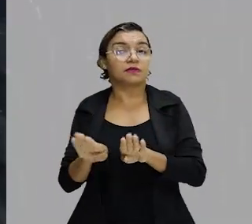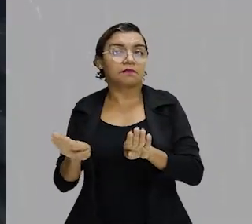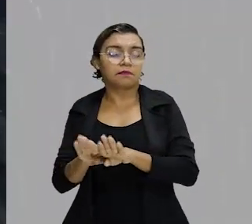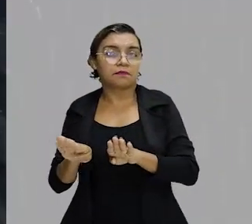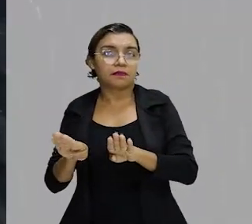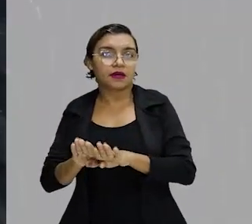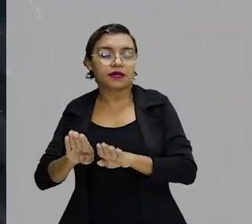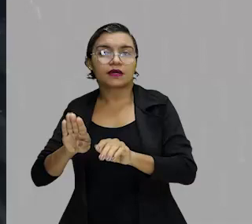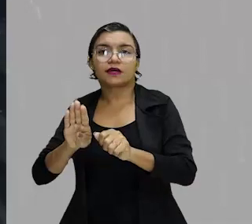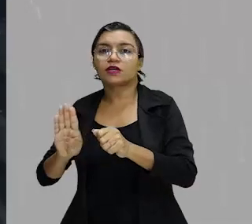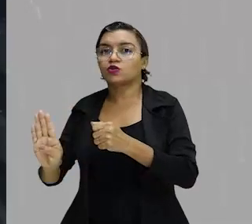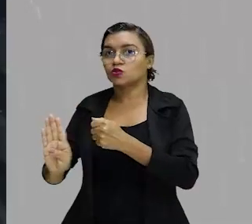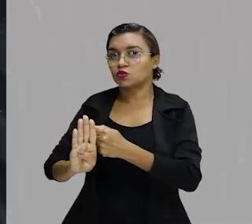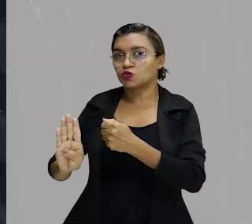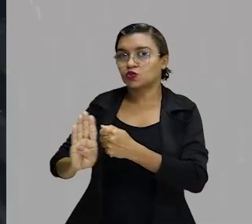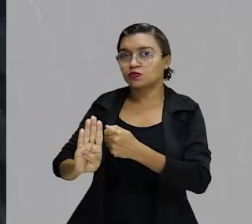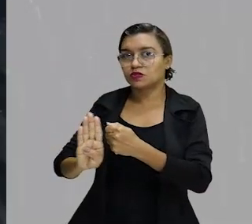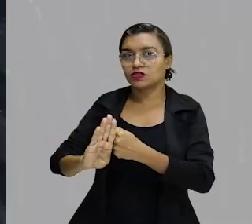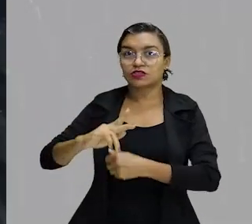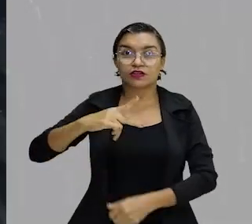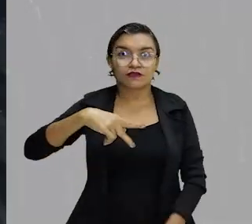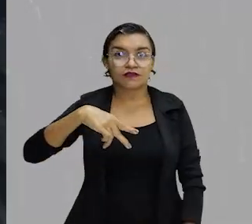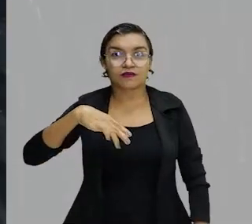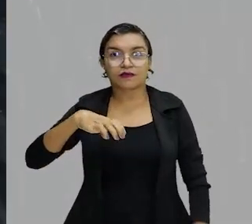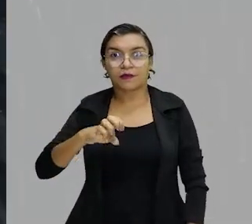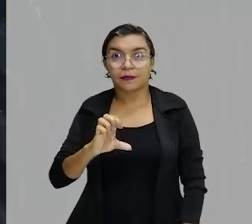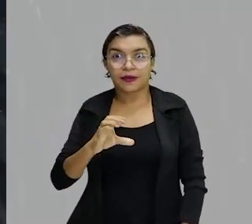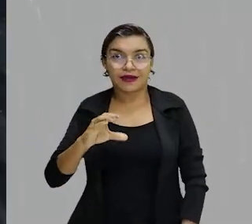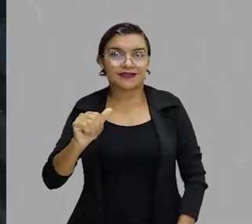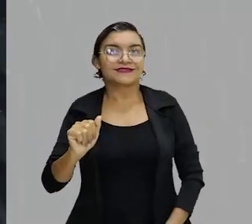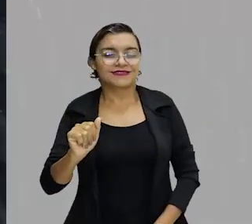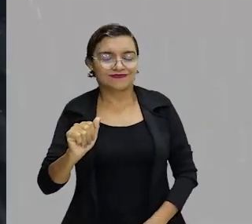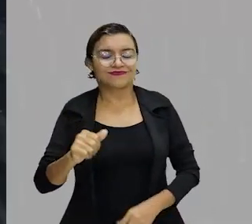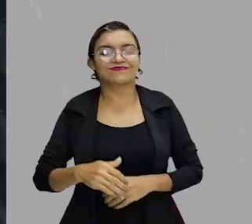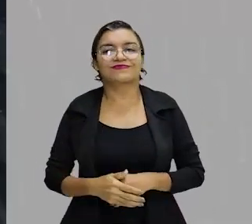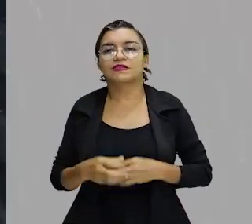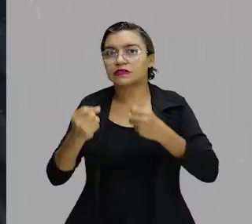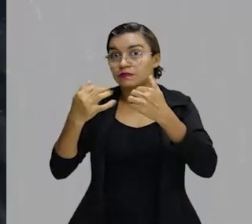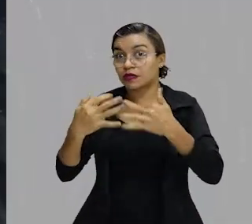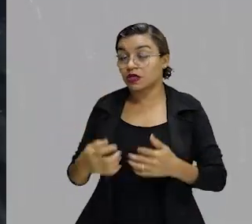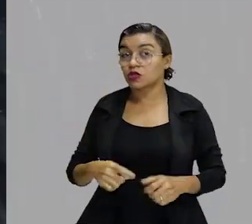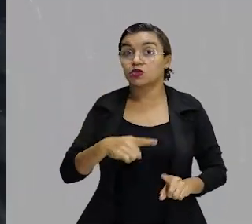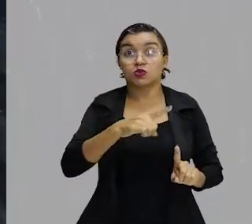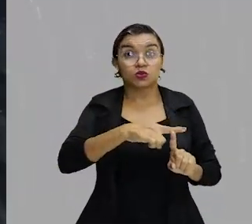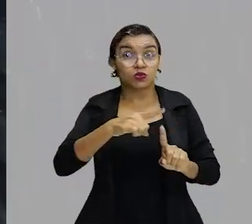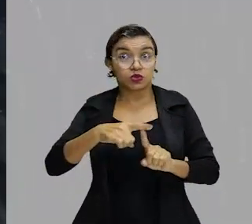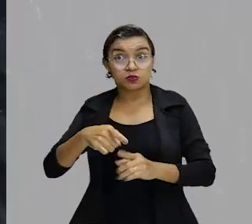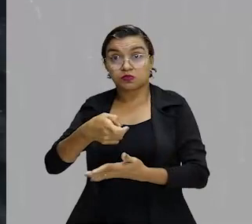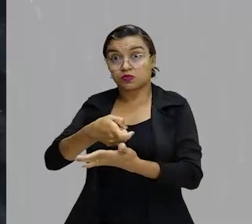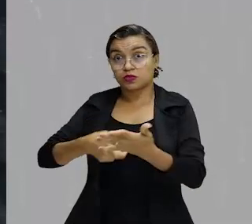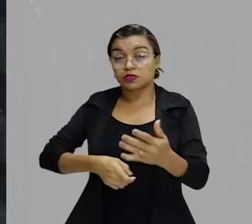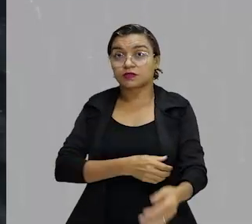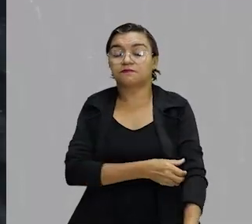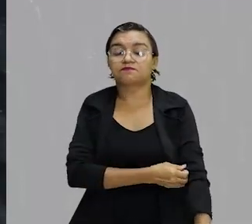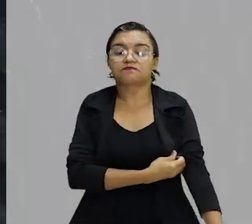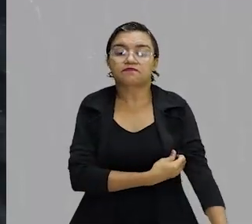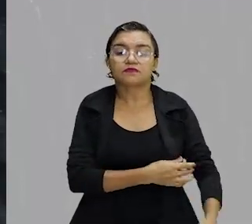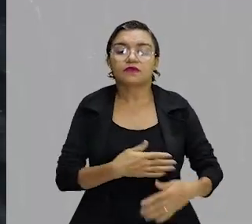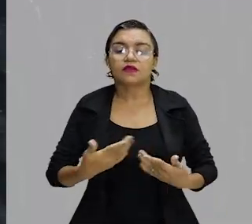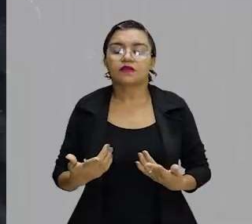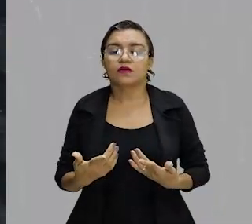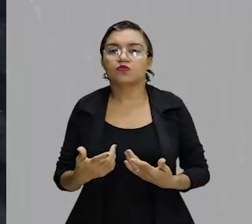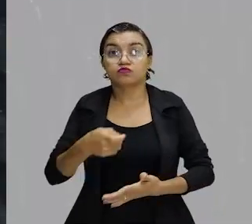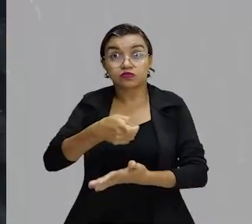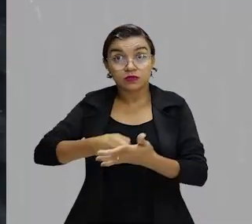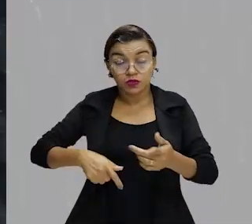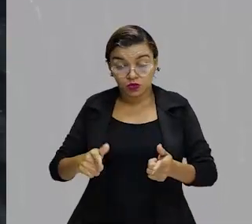o substantivo peça. Tá bom? Então, falando justamente de um tipo de texto. E esse texto